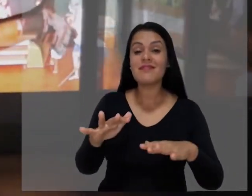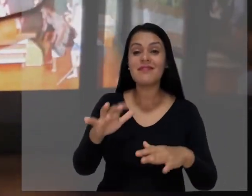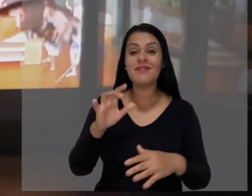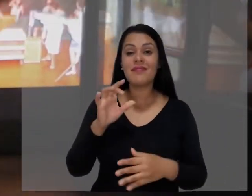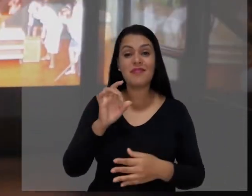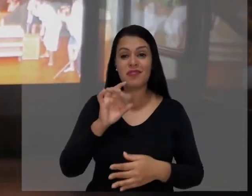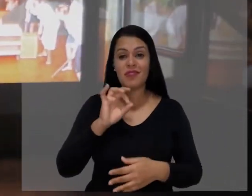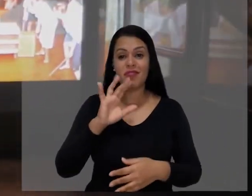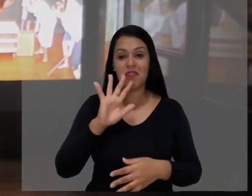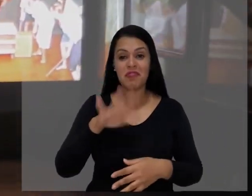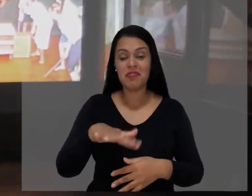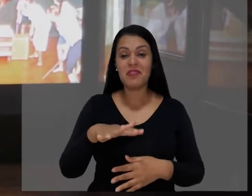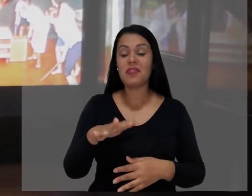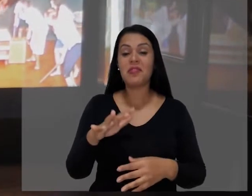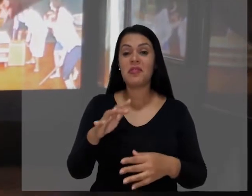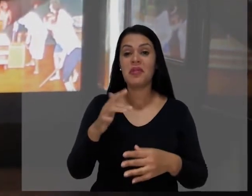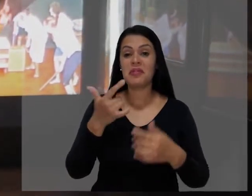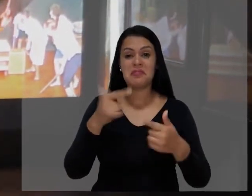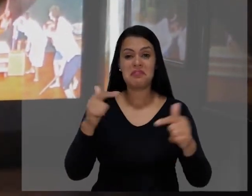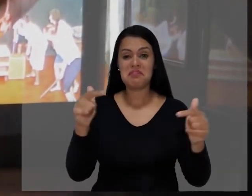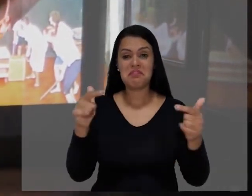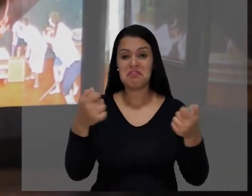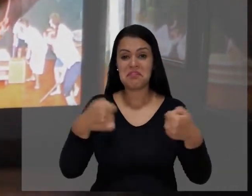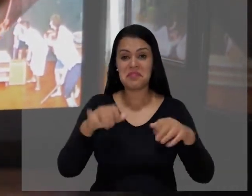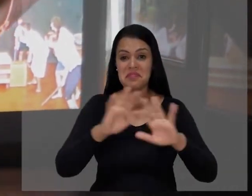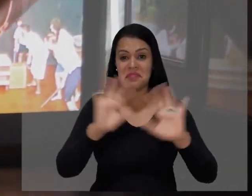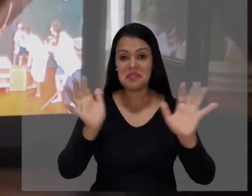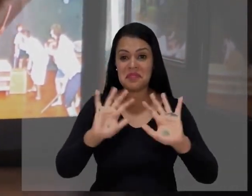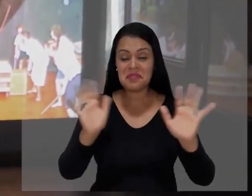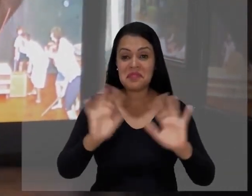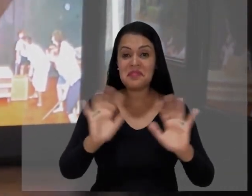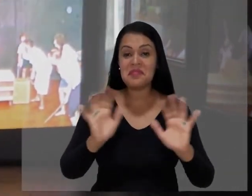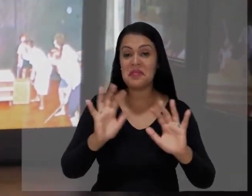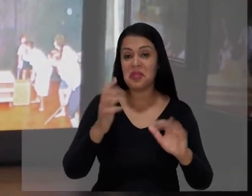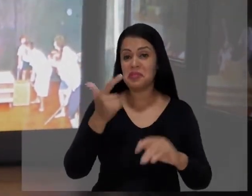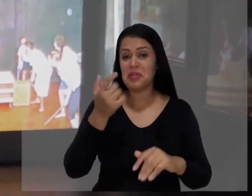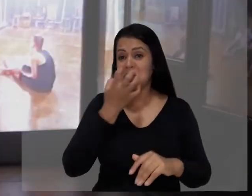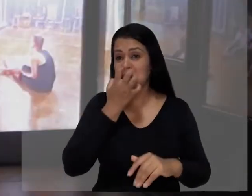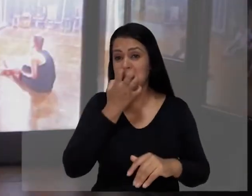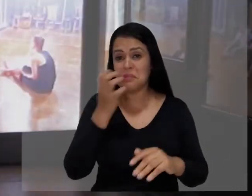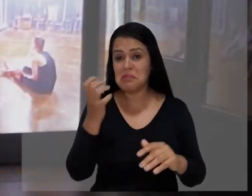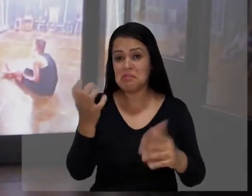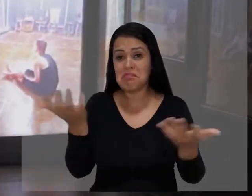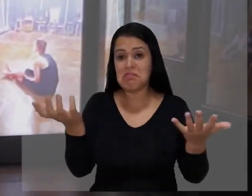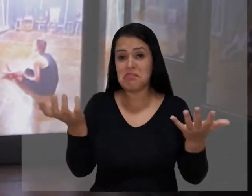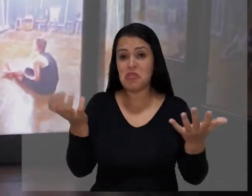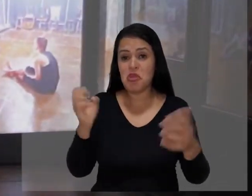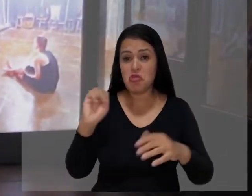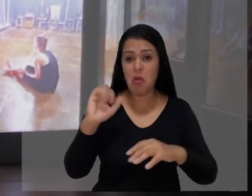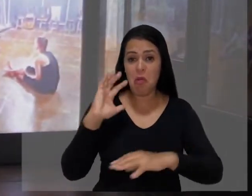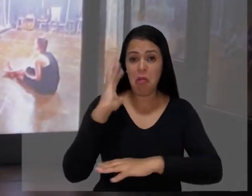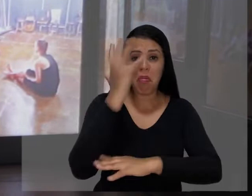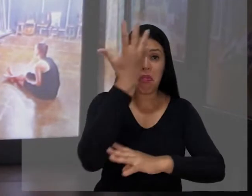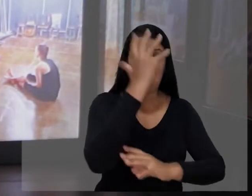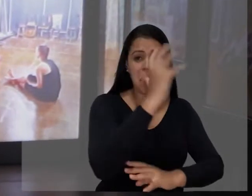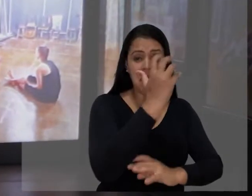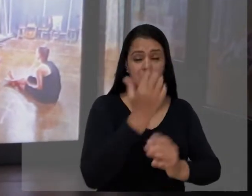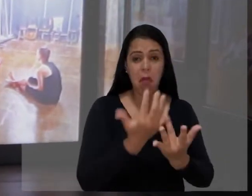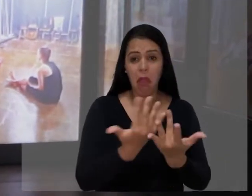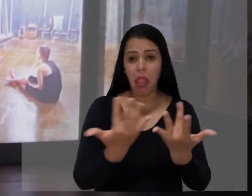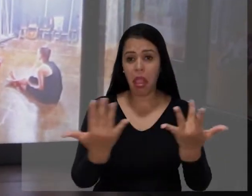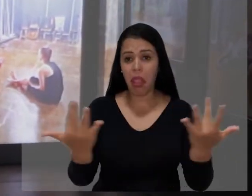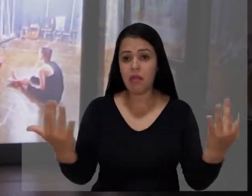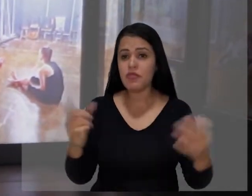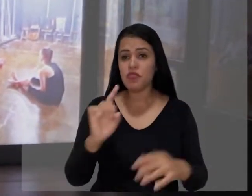ficou. Ela não tem função nenhuma, já que não existem mais os cães. Só mato mesmo. Ninguém vai lá.